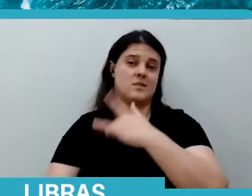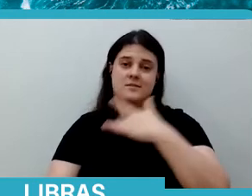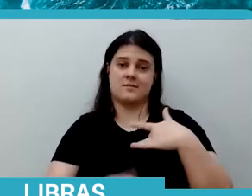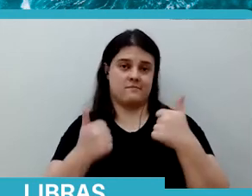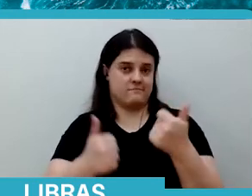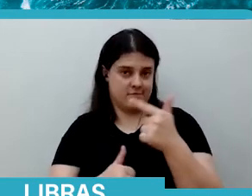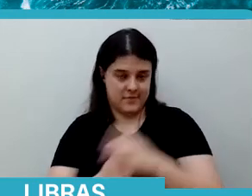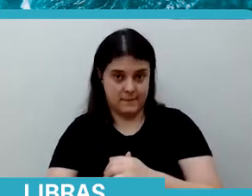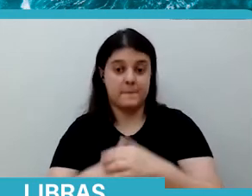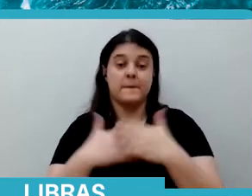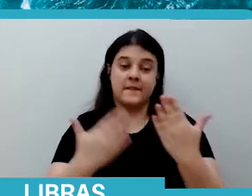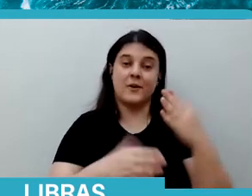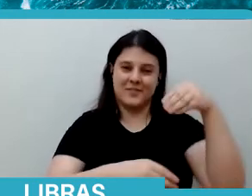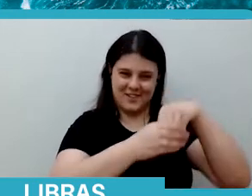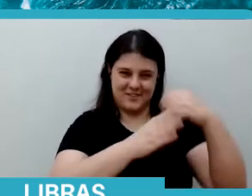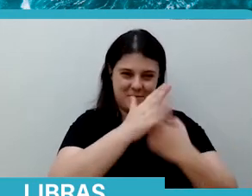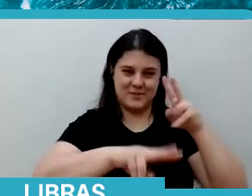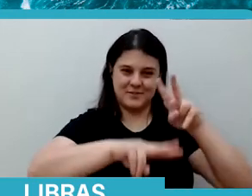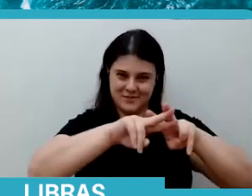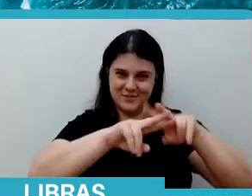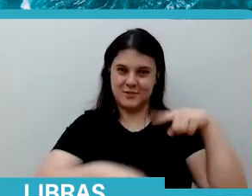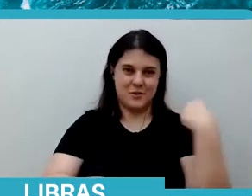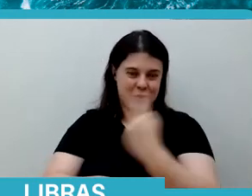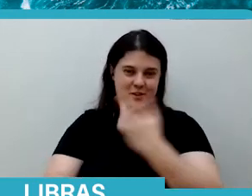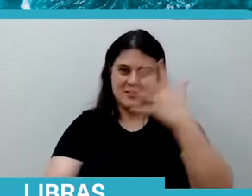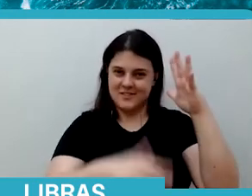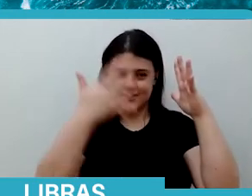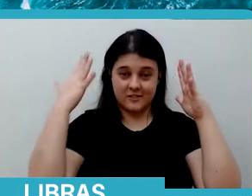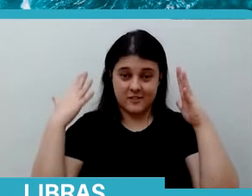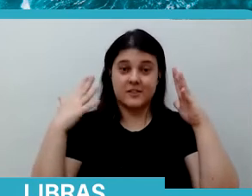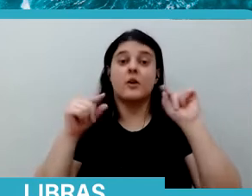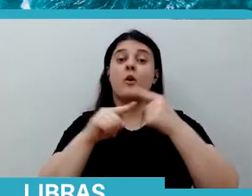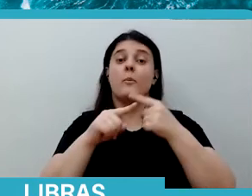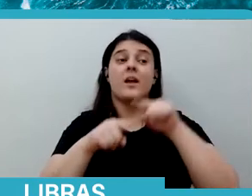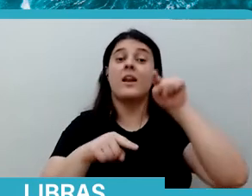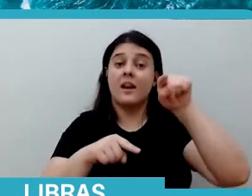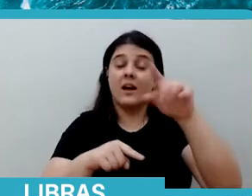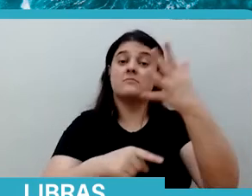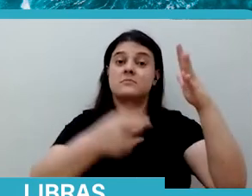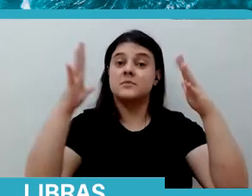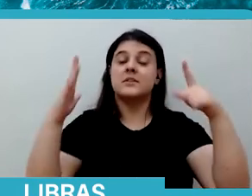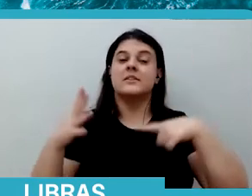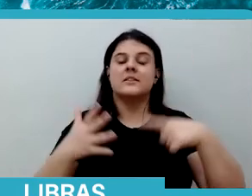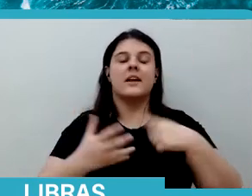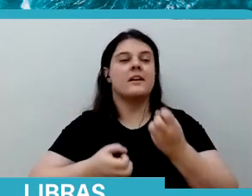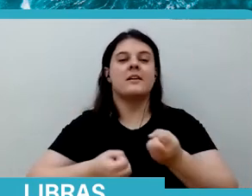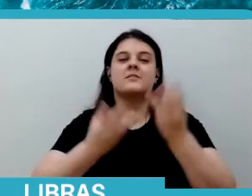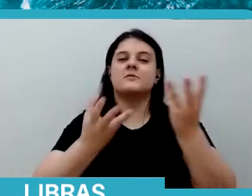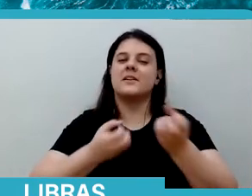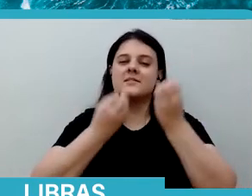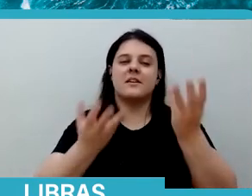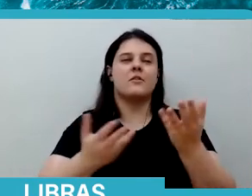a gente usa nessa #somos natureza na natureza a gente encontra toda a nossa fonte de inspiração